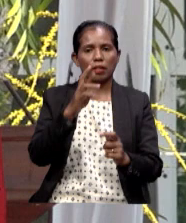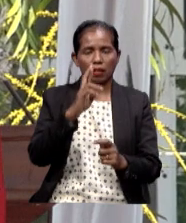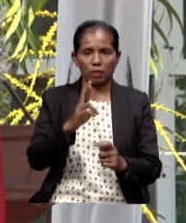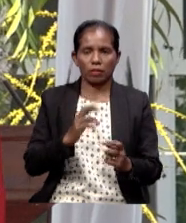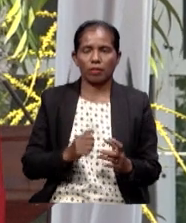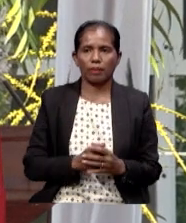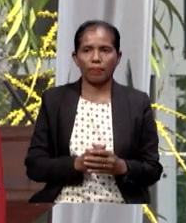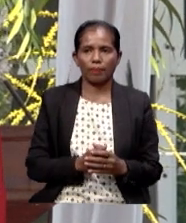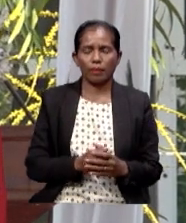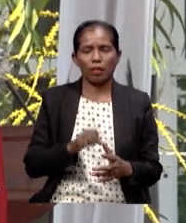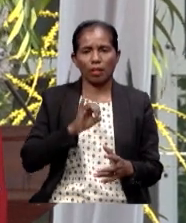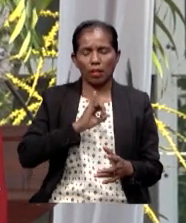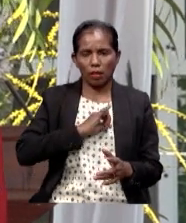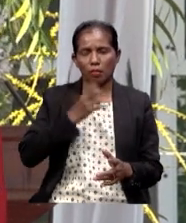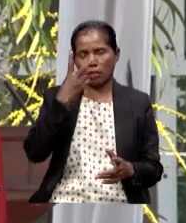recurso e ao areia